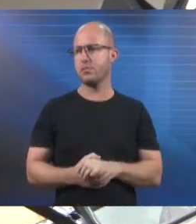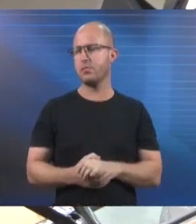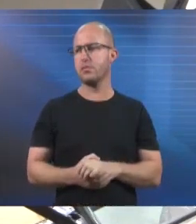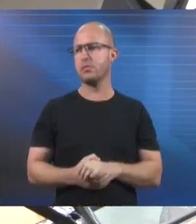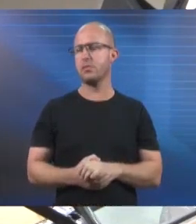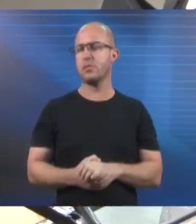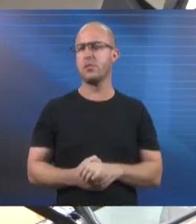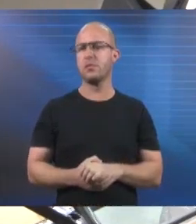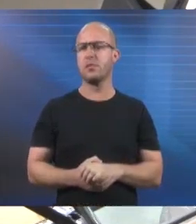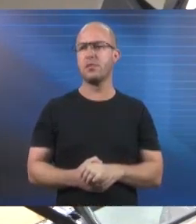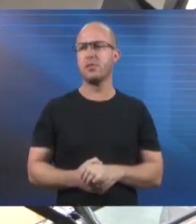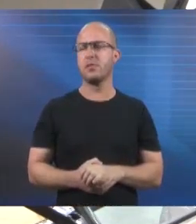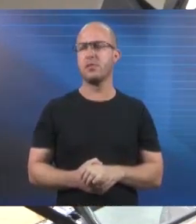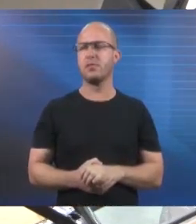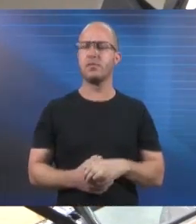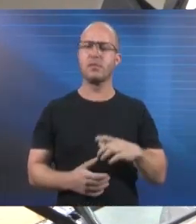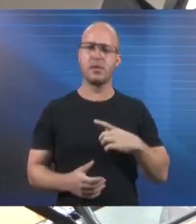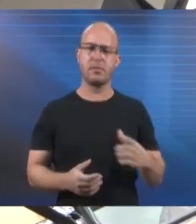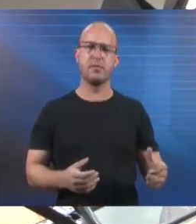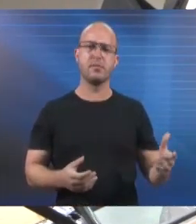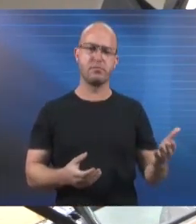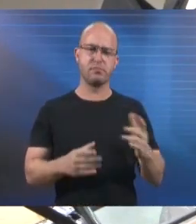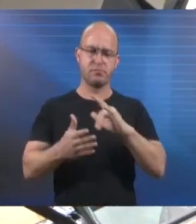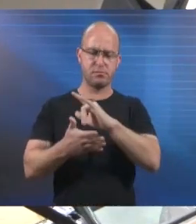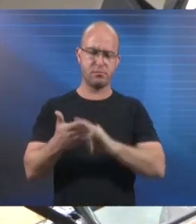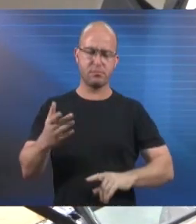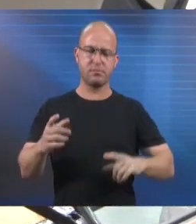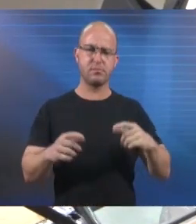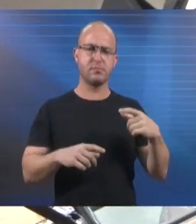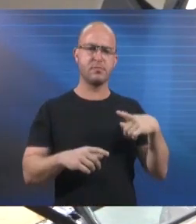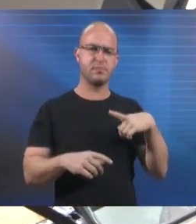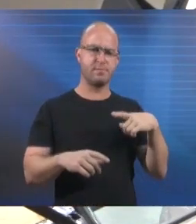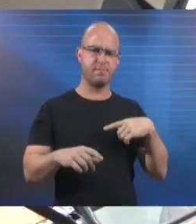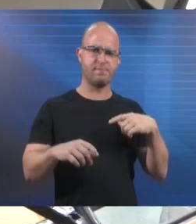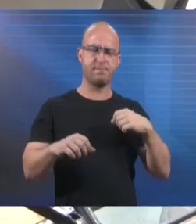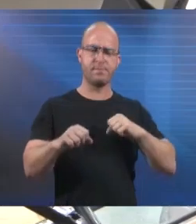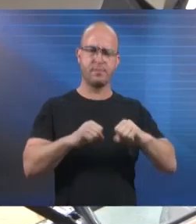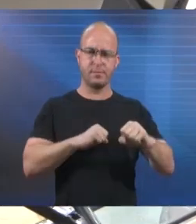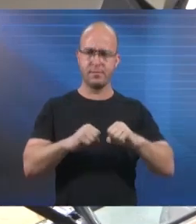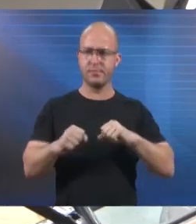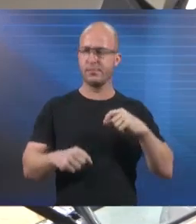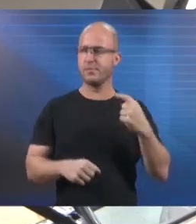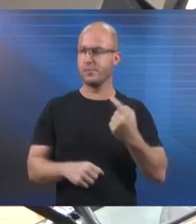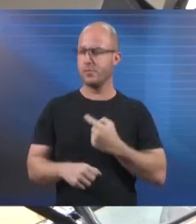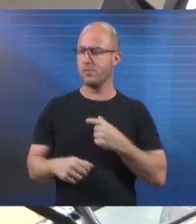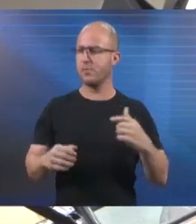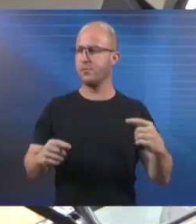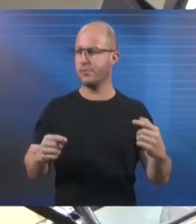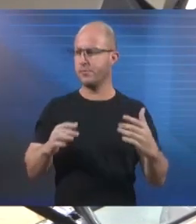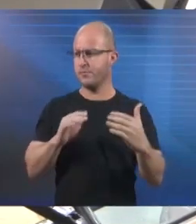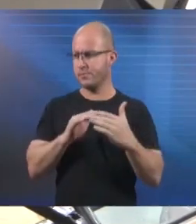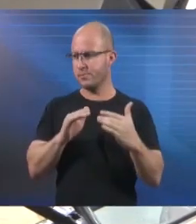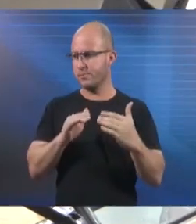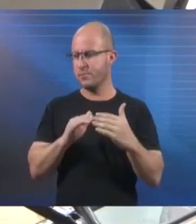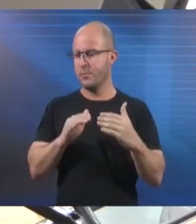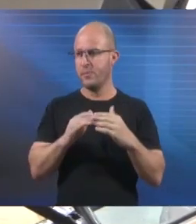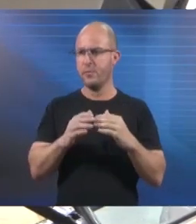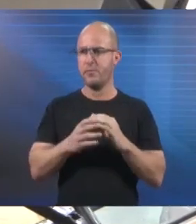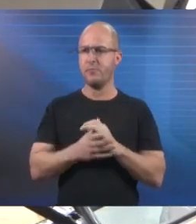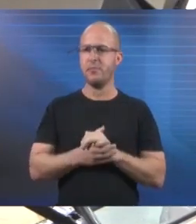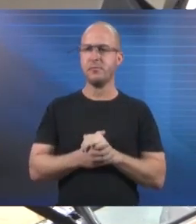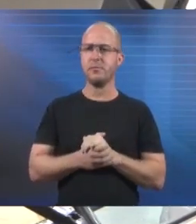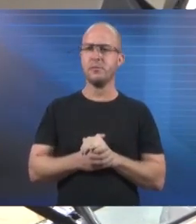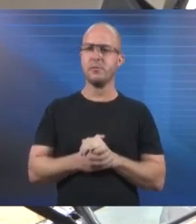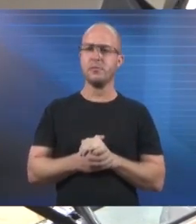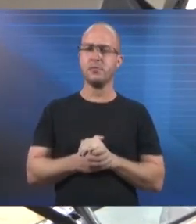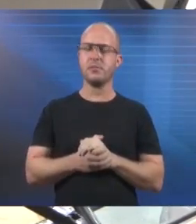me lembro o o a discussão que o deputado luí Eduardo fez eu me lembro que nós combinamos aqui olha